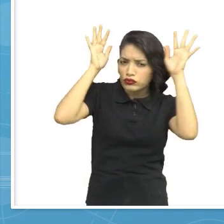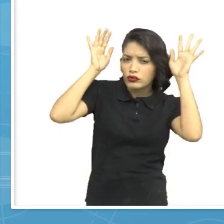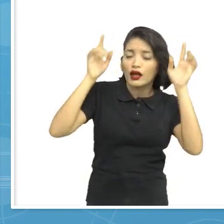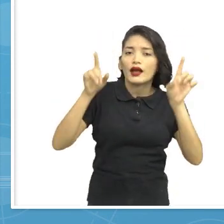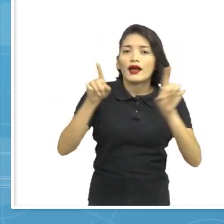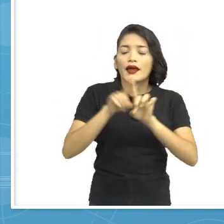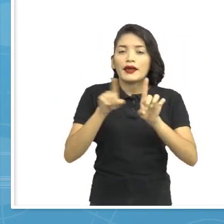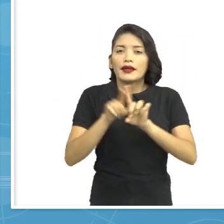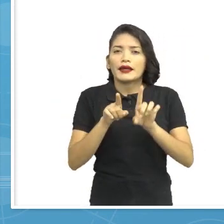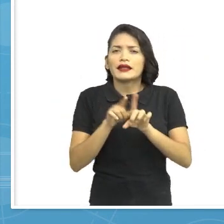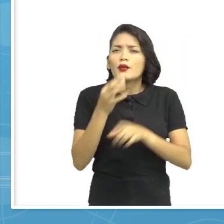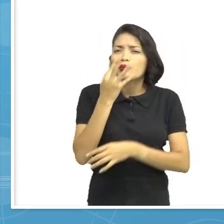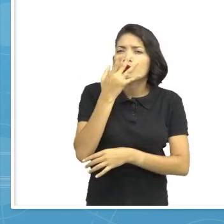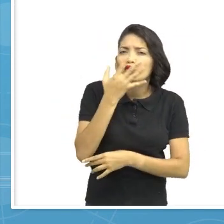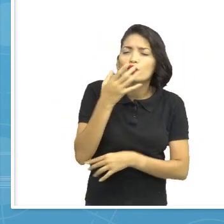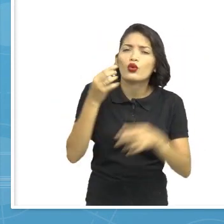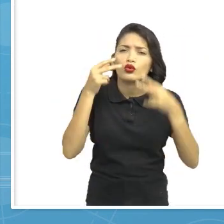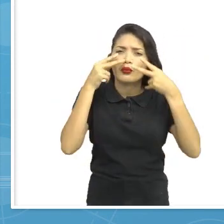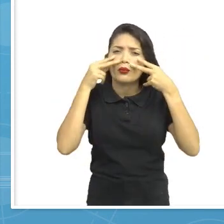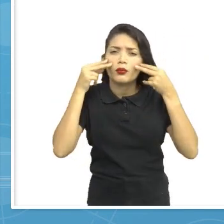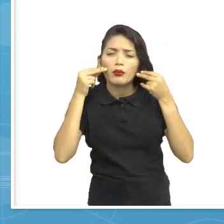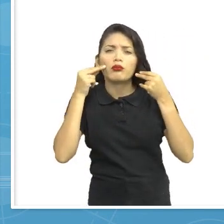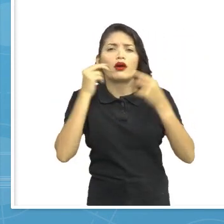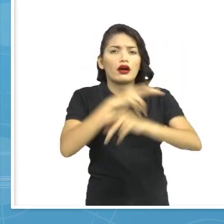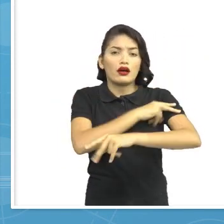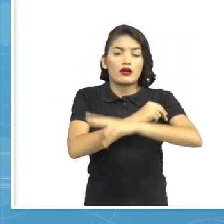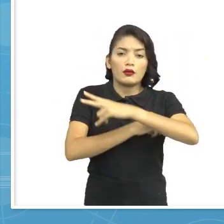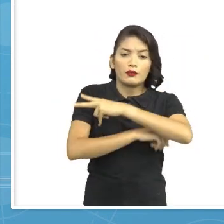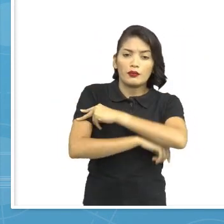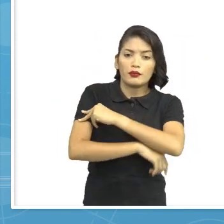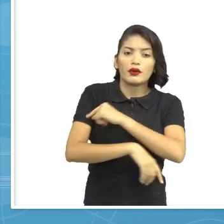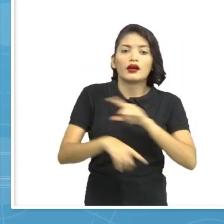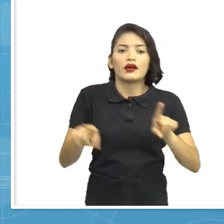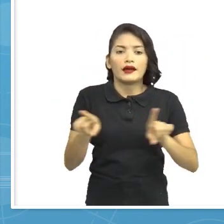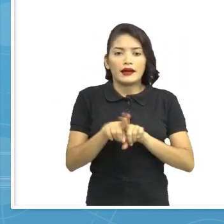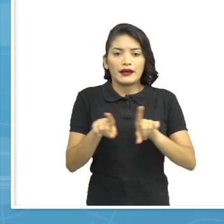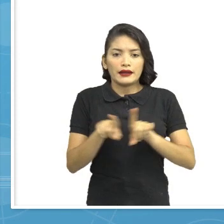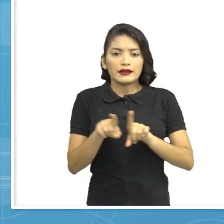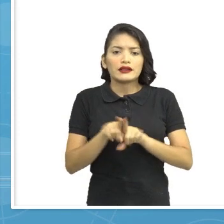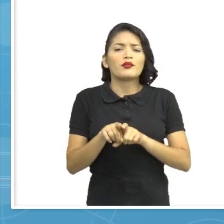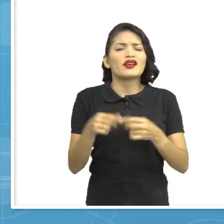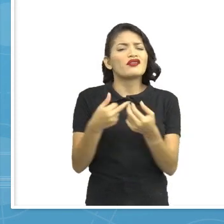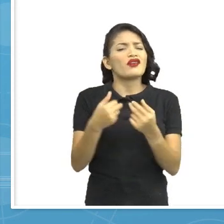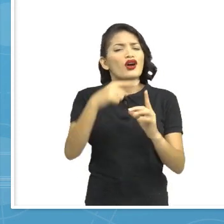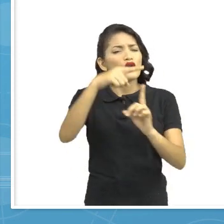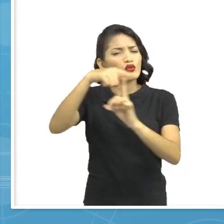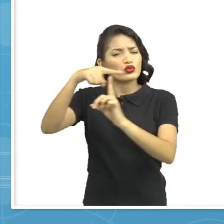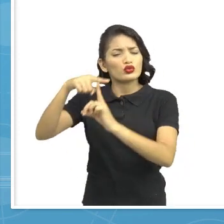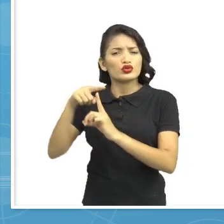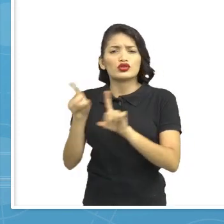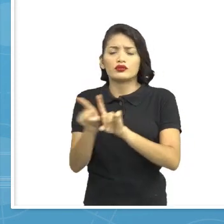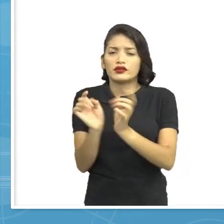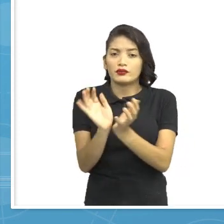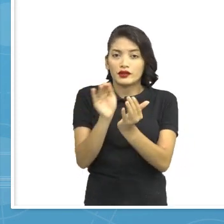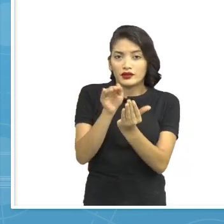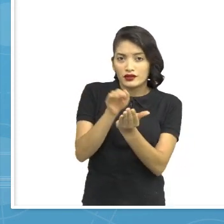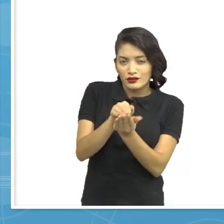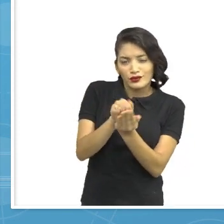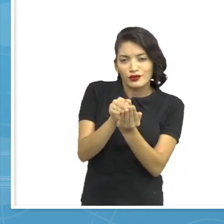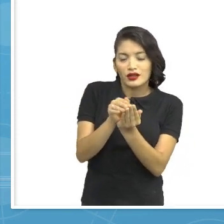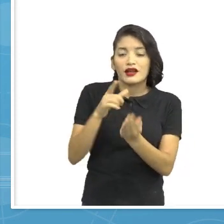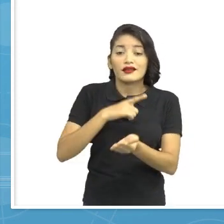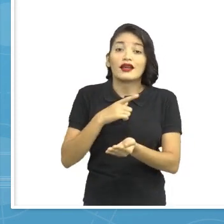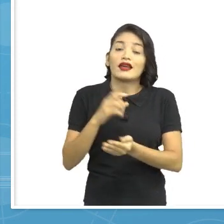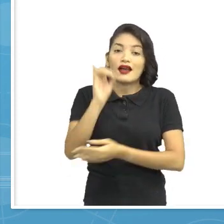pigmentos vegetais como matéria-prima, além de contas, fibras e conchas. A gente tem aí uma imagem de um